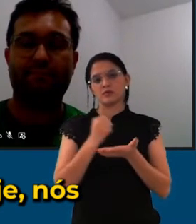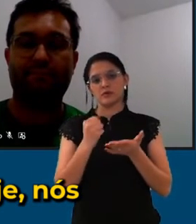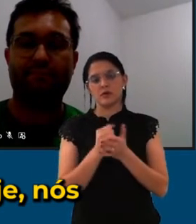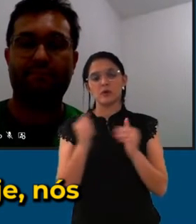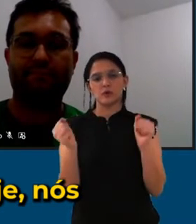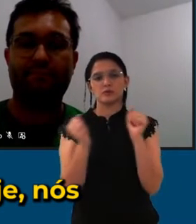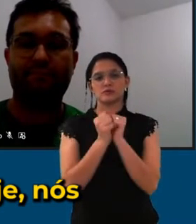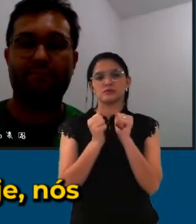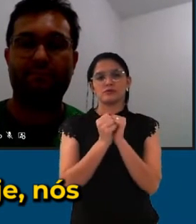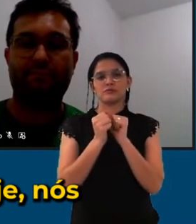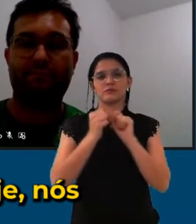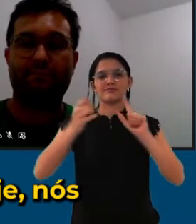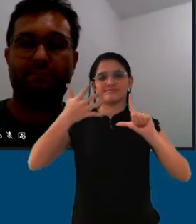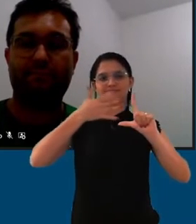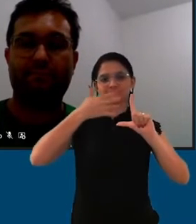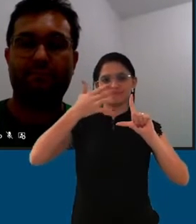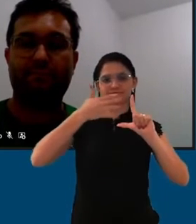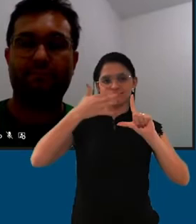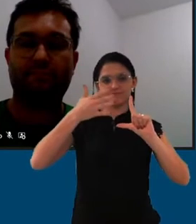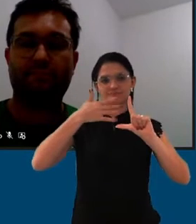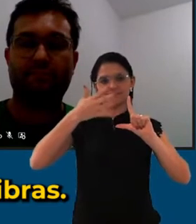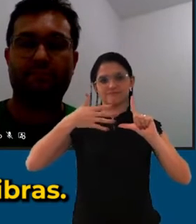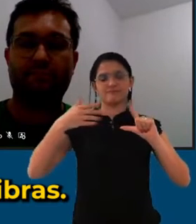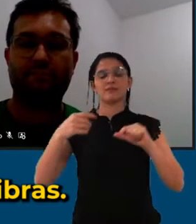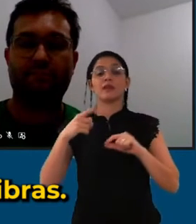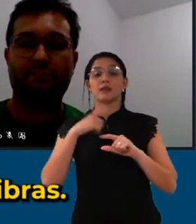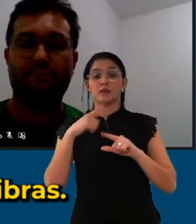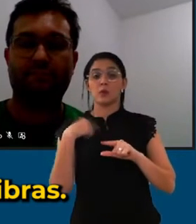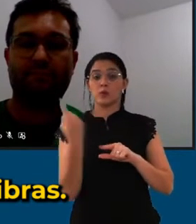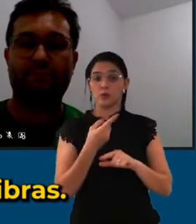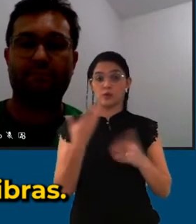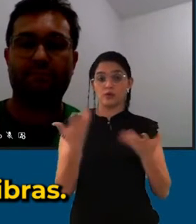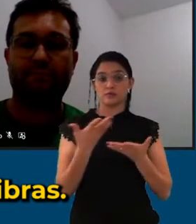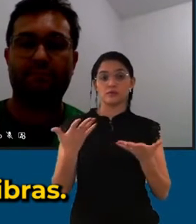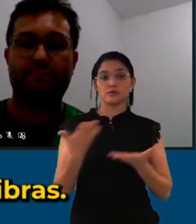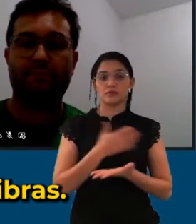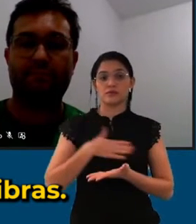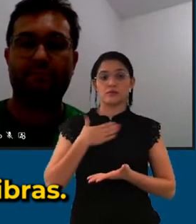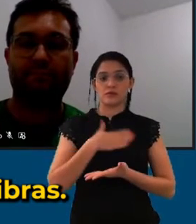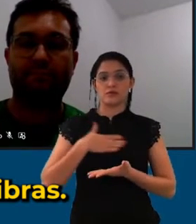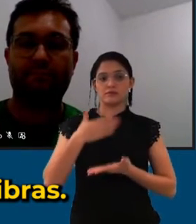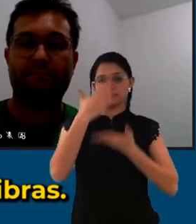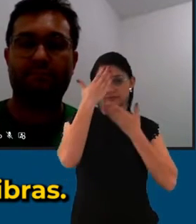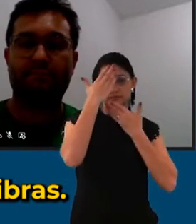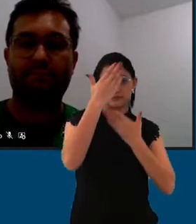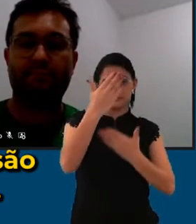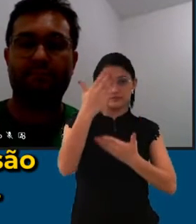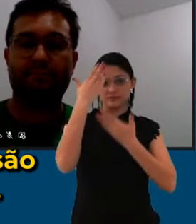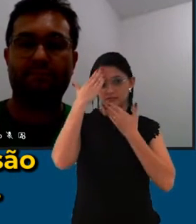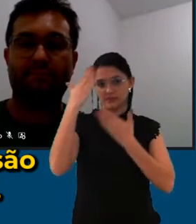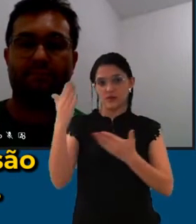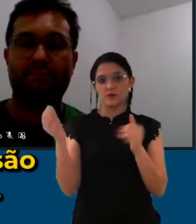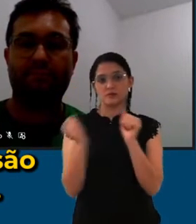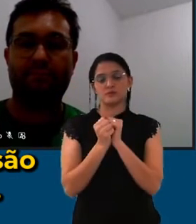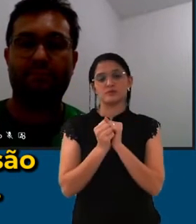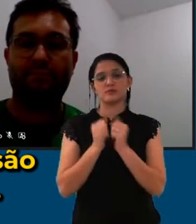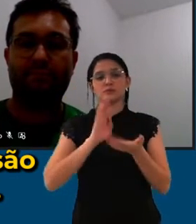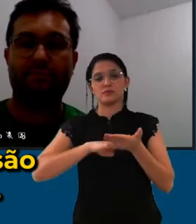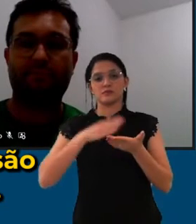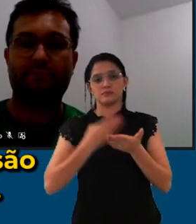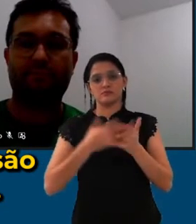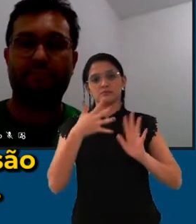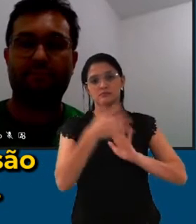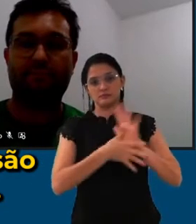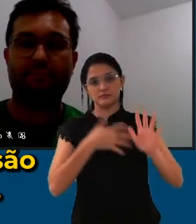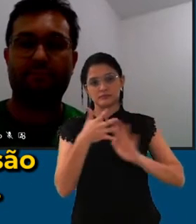simultânea, e hoje nós agradeço a presença dos profissionais de Libras. Nós tivemos a audiência